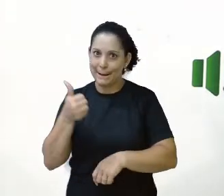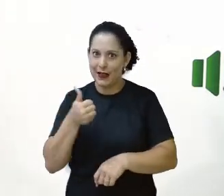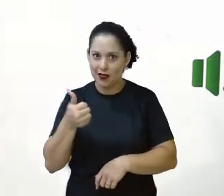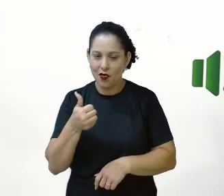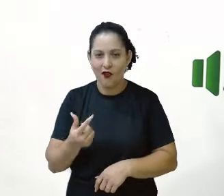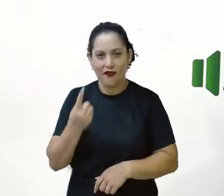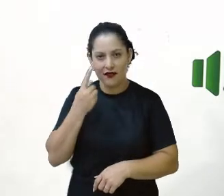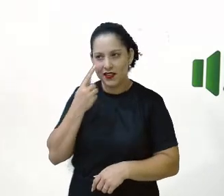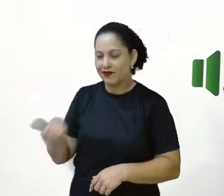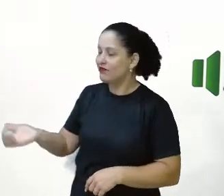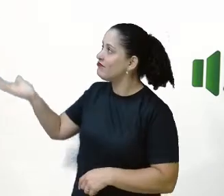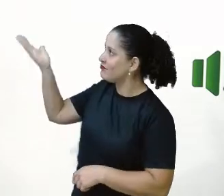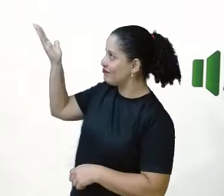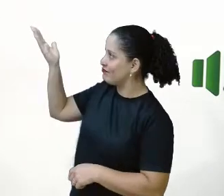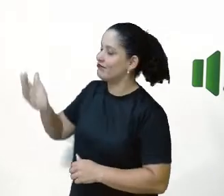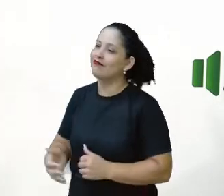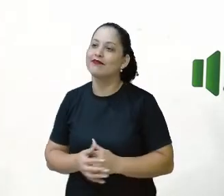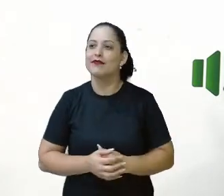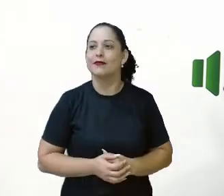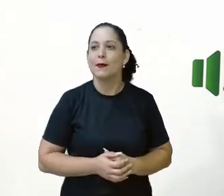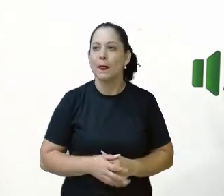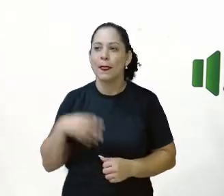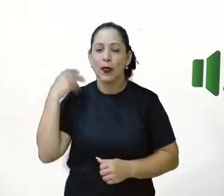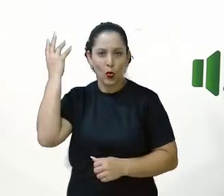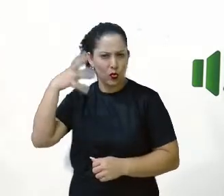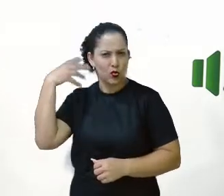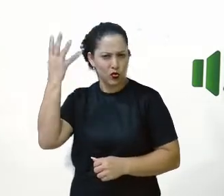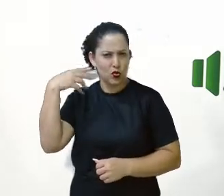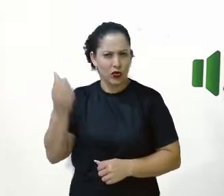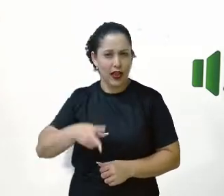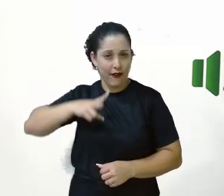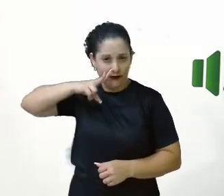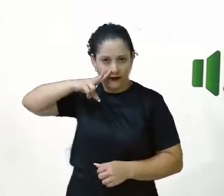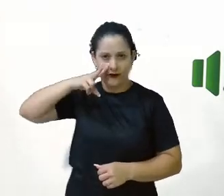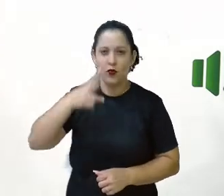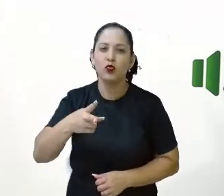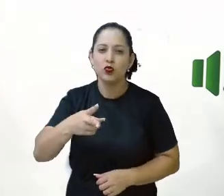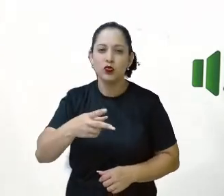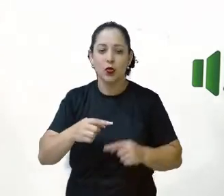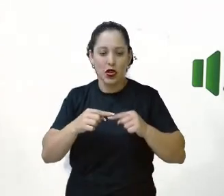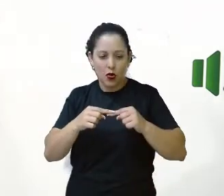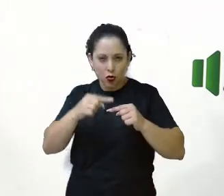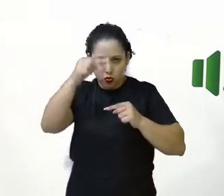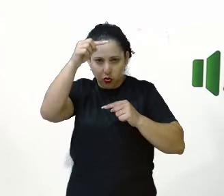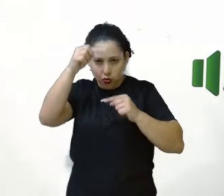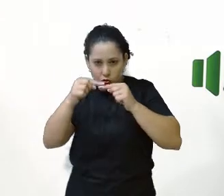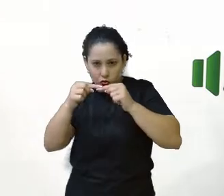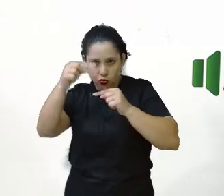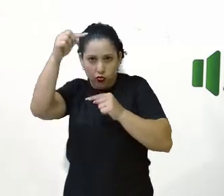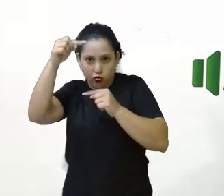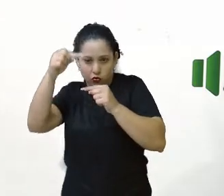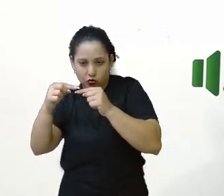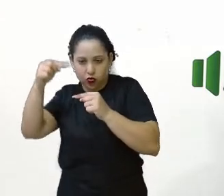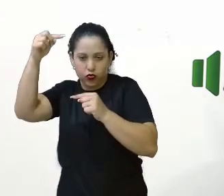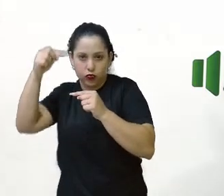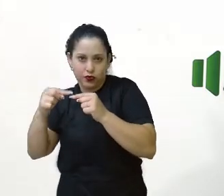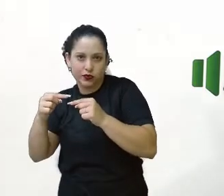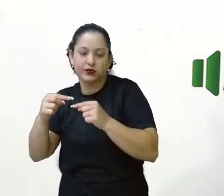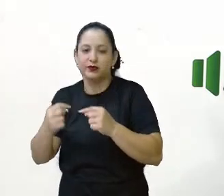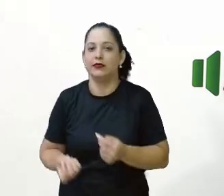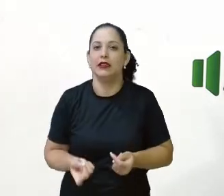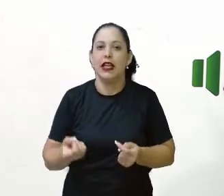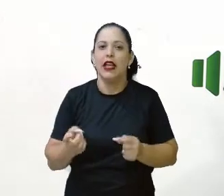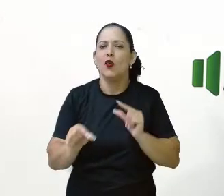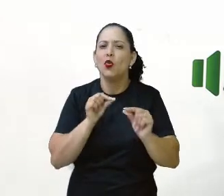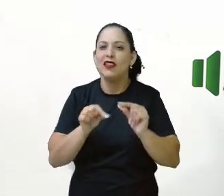propriedades. Então, a propriedade do som chamada intensidade é que é o volume, tá? E a gente não fala em baixo